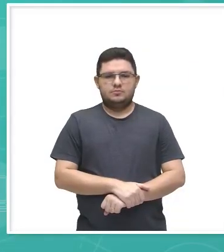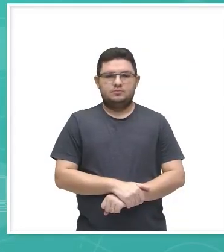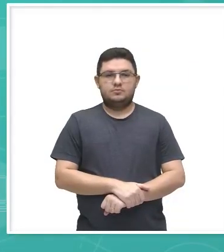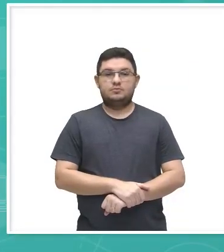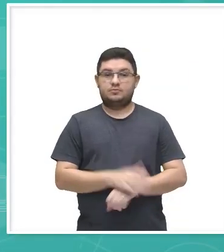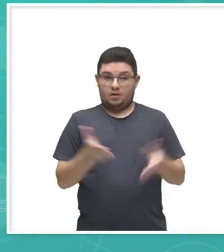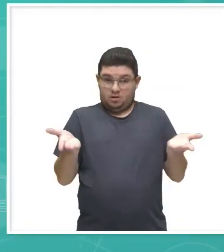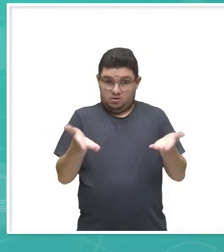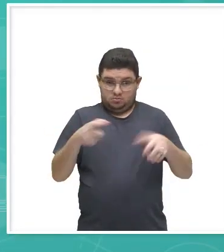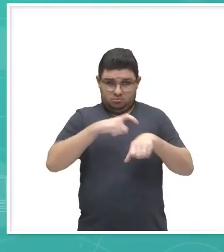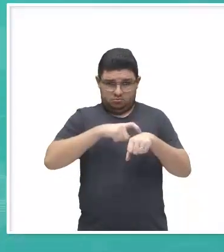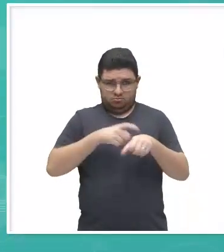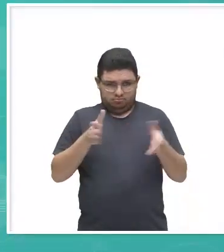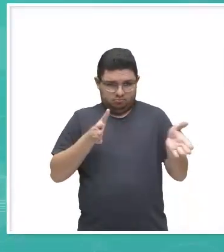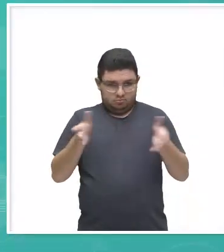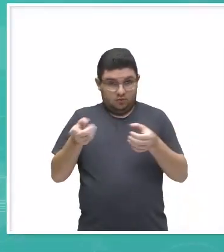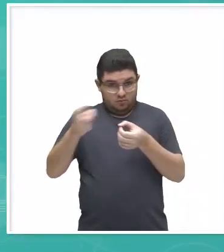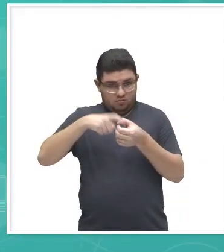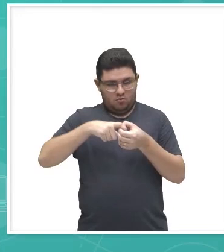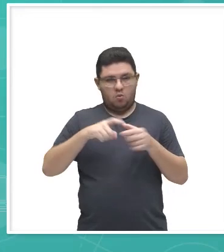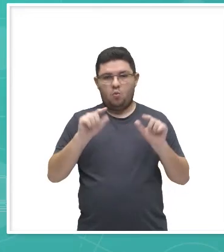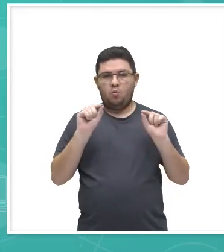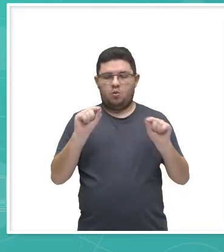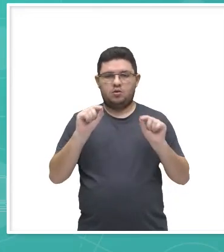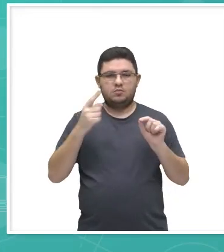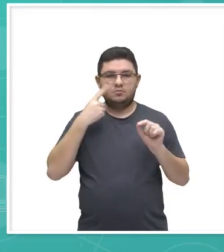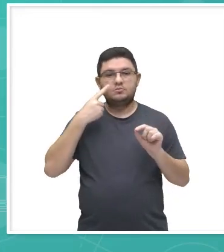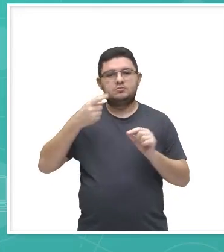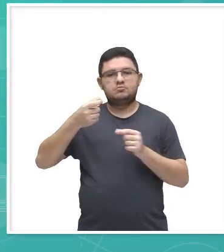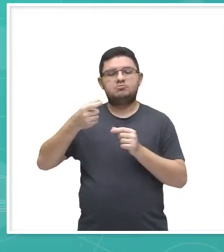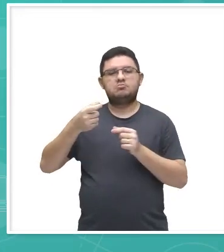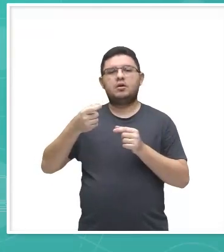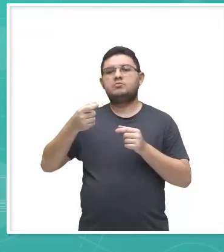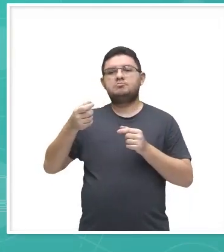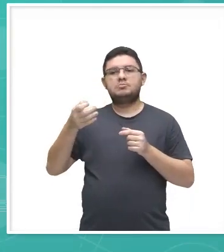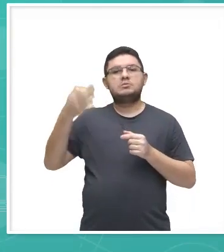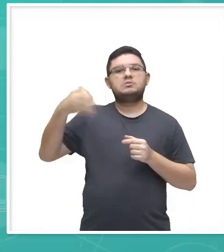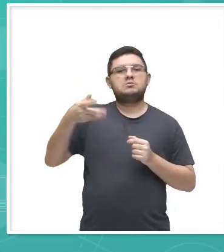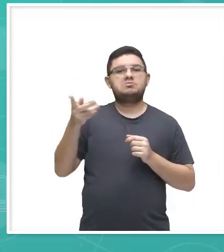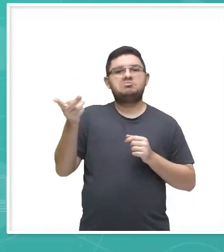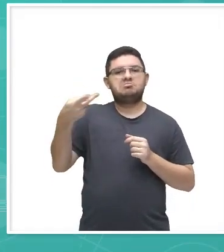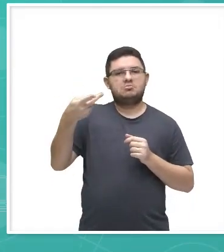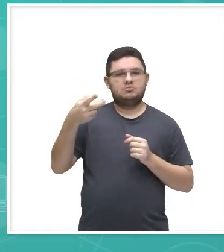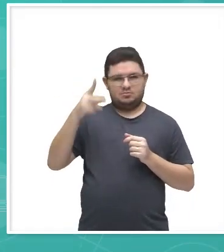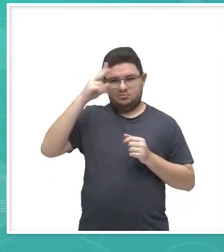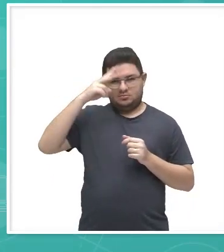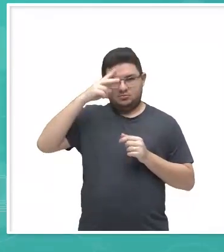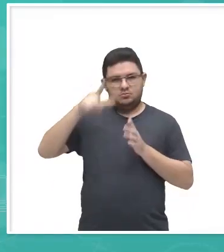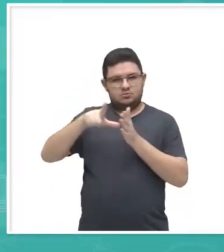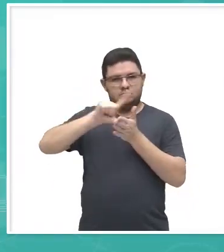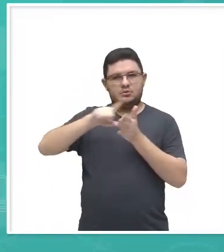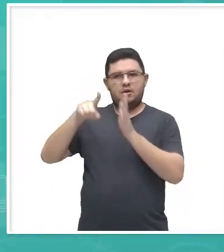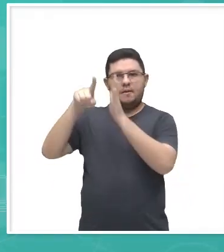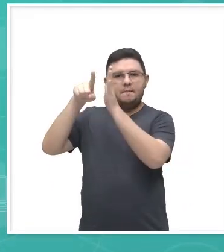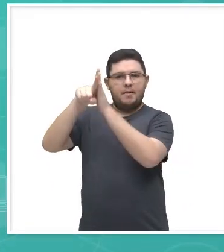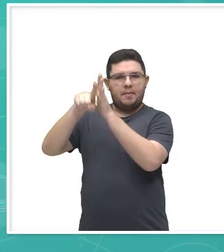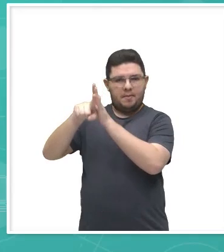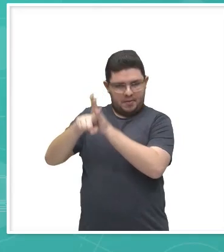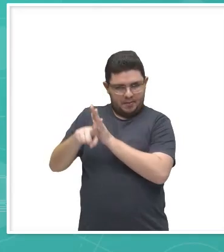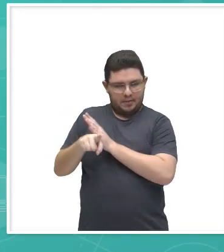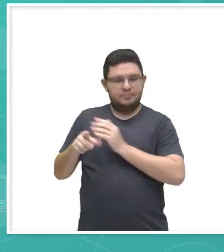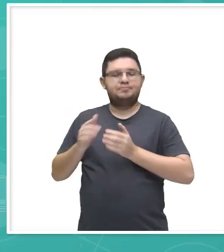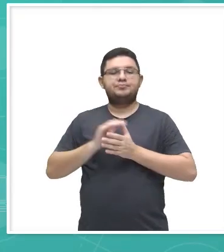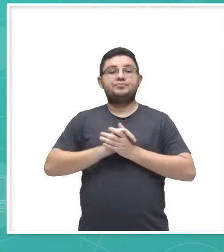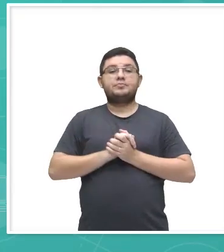estou de volta agora para a gente fazer a correção dessas atividades que eu passei para vocês da DLI.